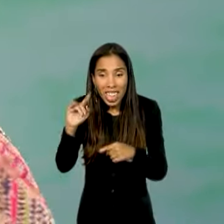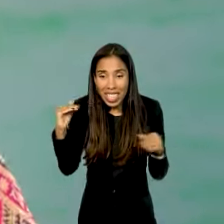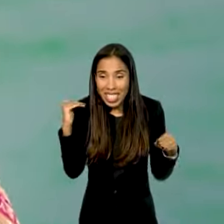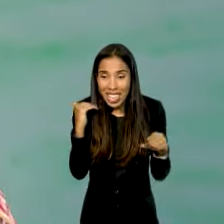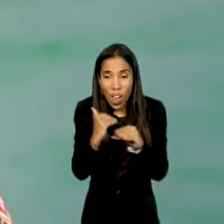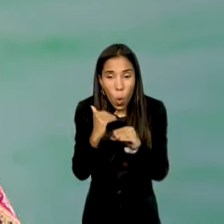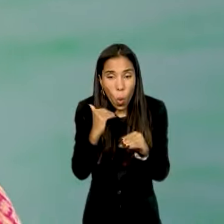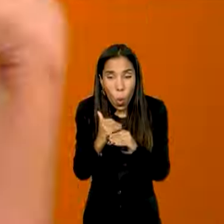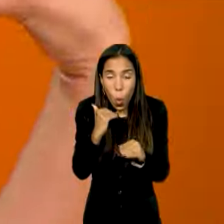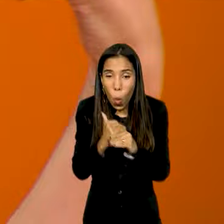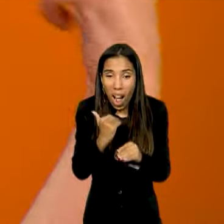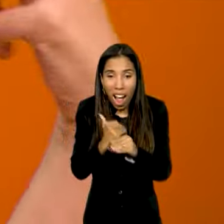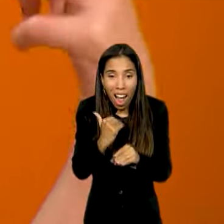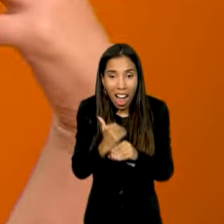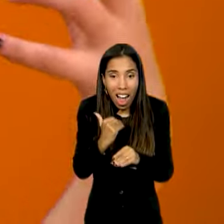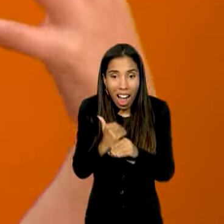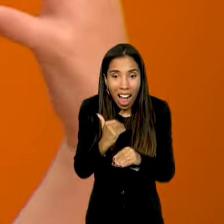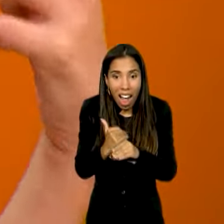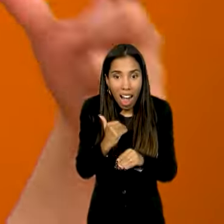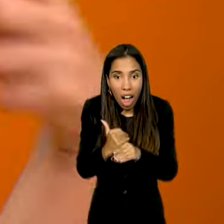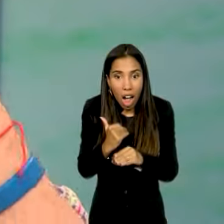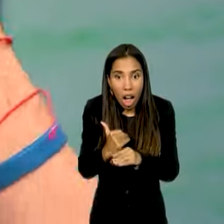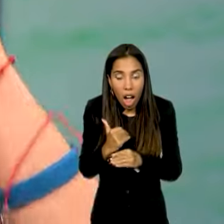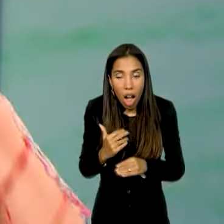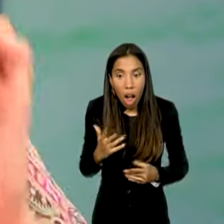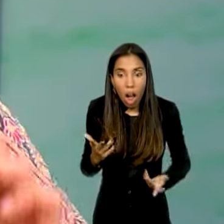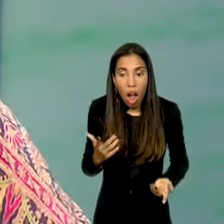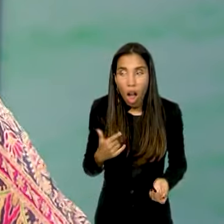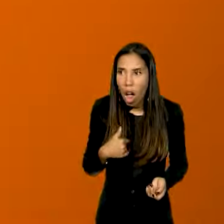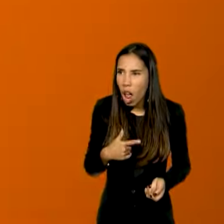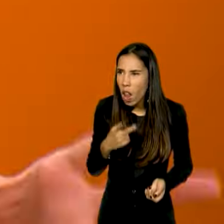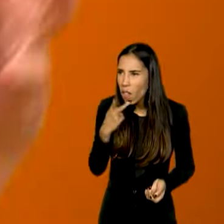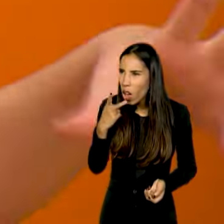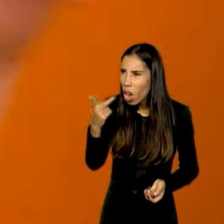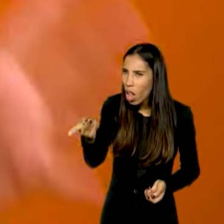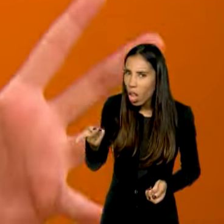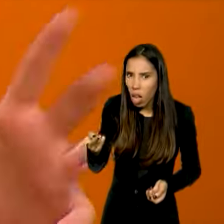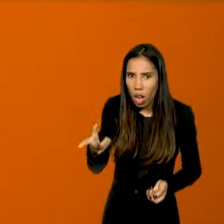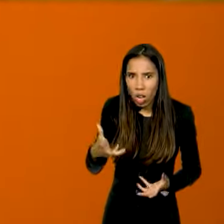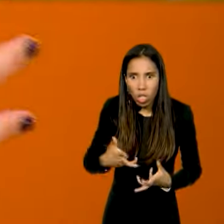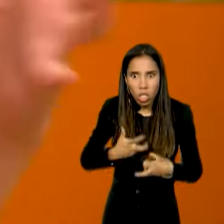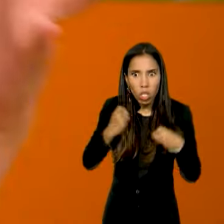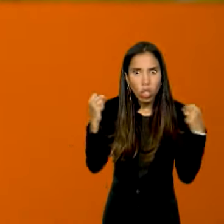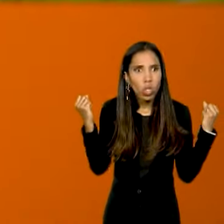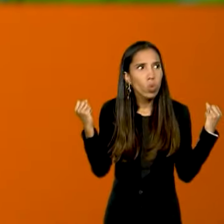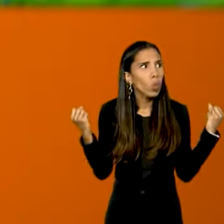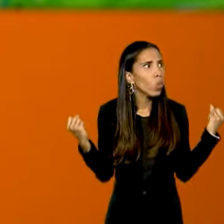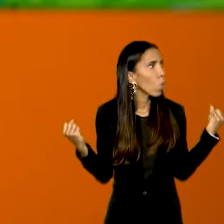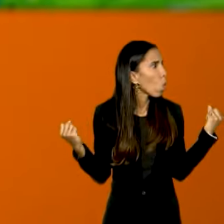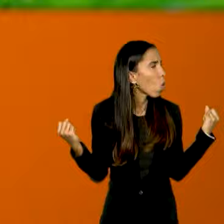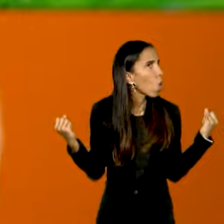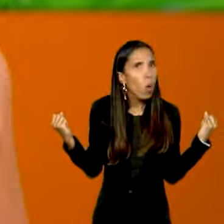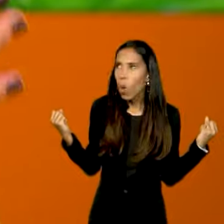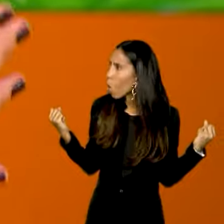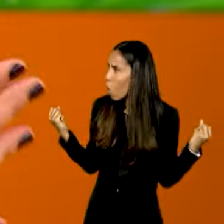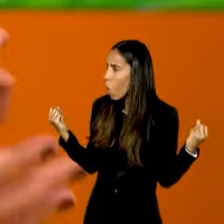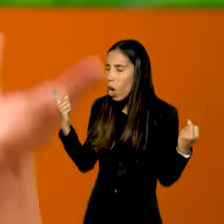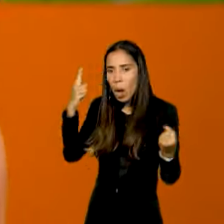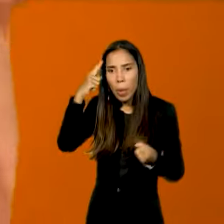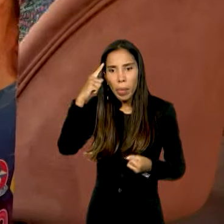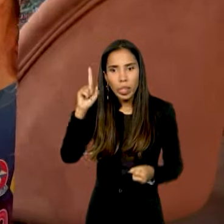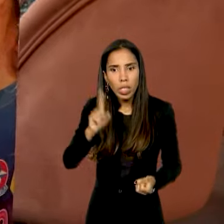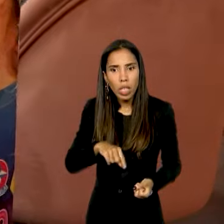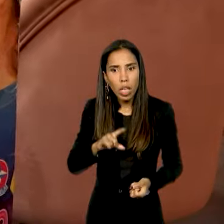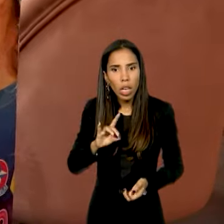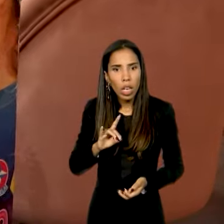Sim, eu me identifiquei muito com as coisas que você estava falando, de tomar um susto e sentir, realmente parar pra pensar a